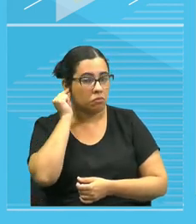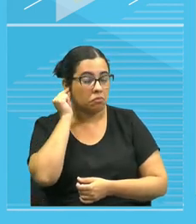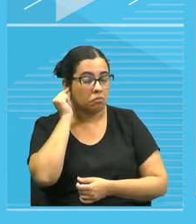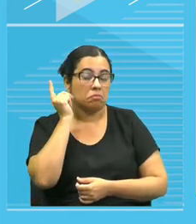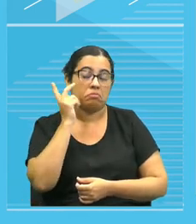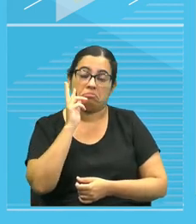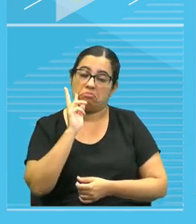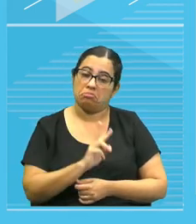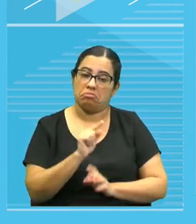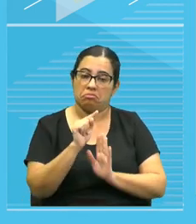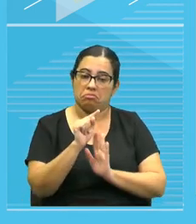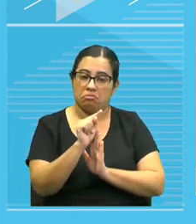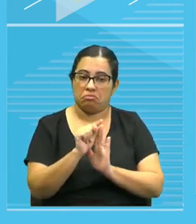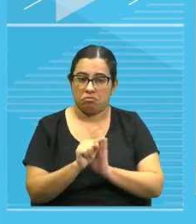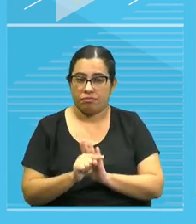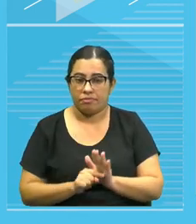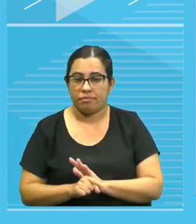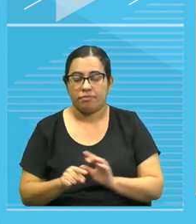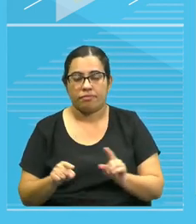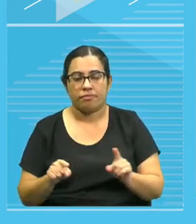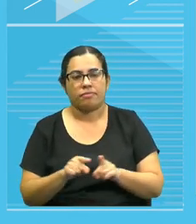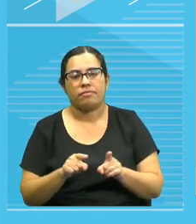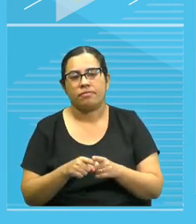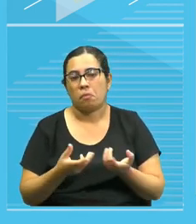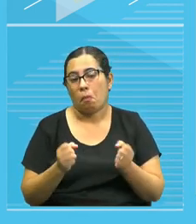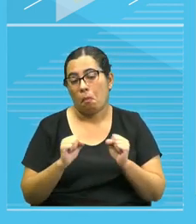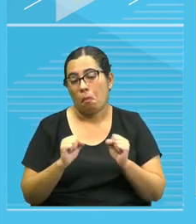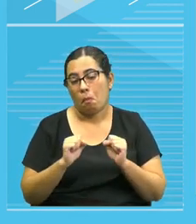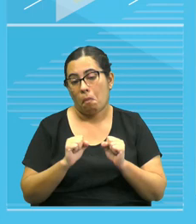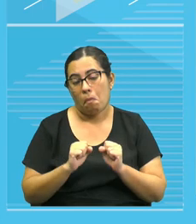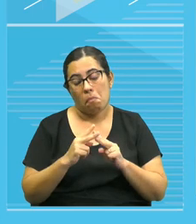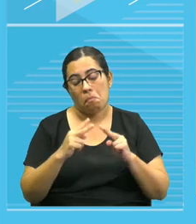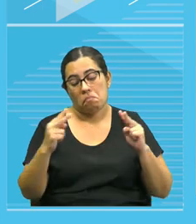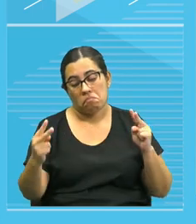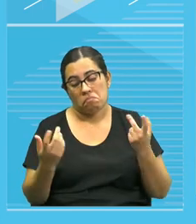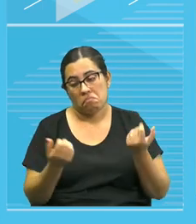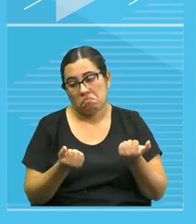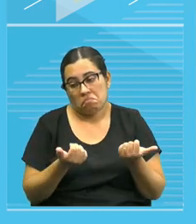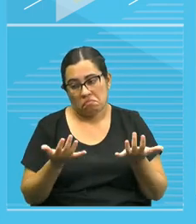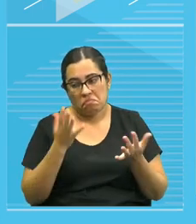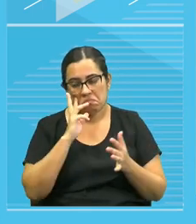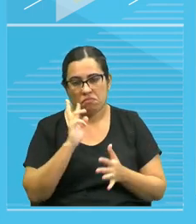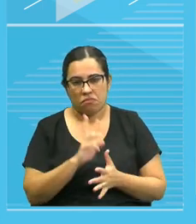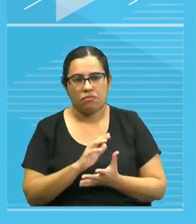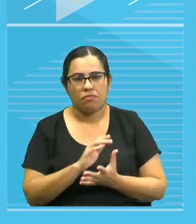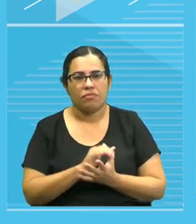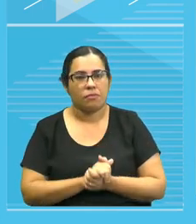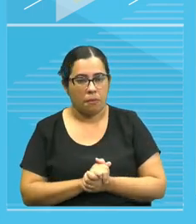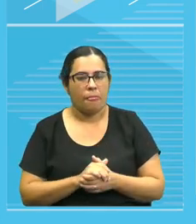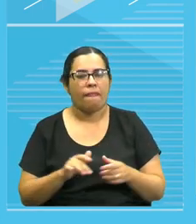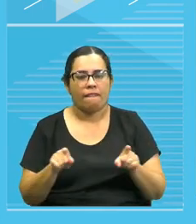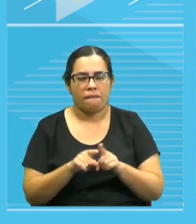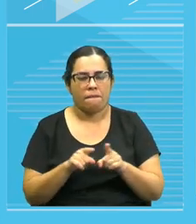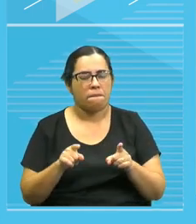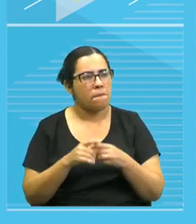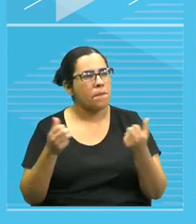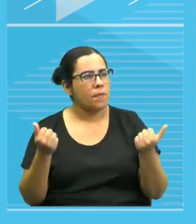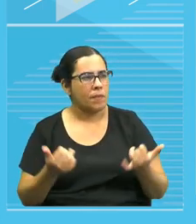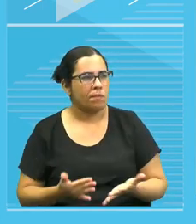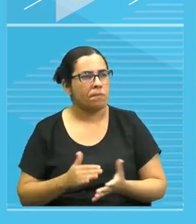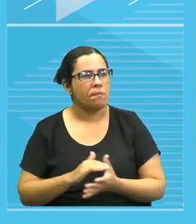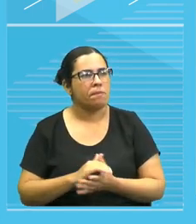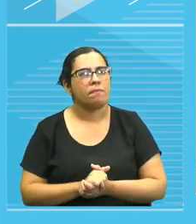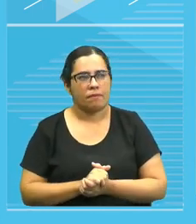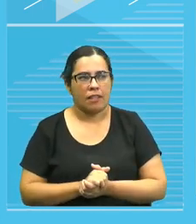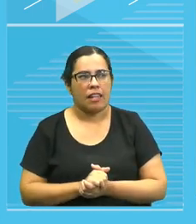pessoal de Uruçuí Olha aí também se não é na transmissão de vocês tá bom gente tá dizendo o seguinte quando você